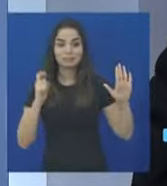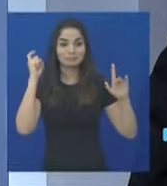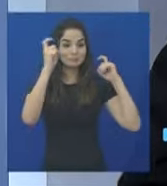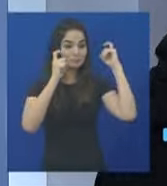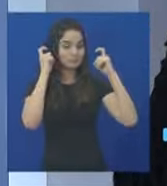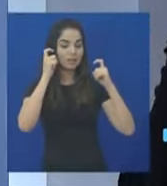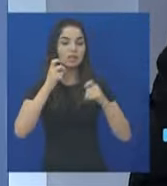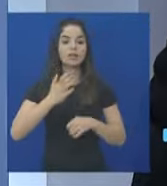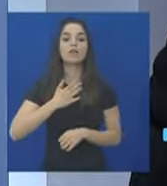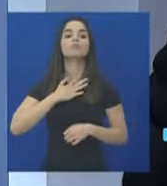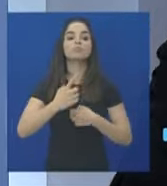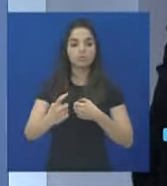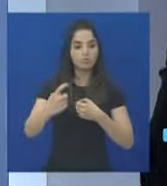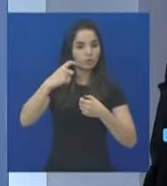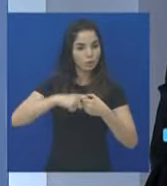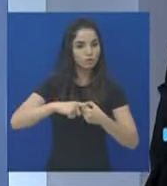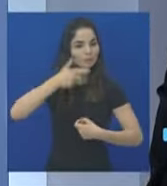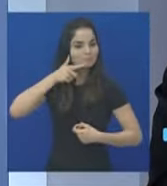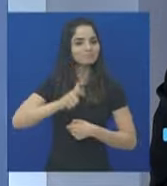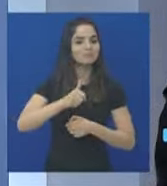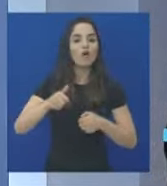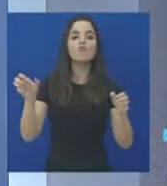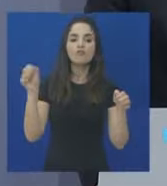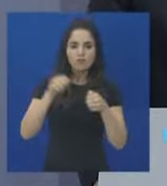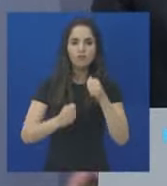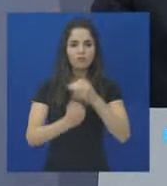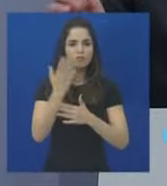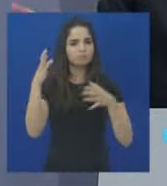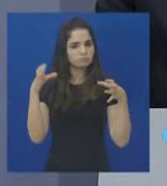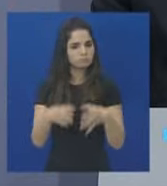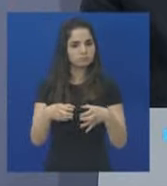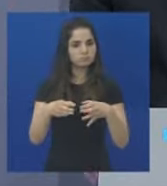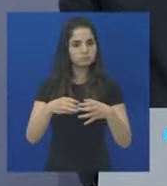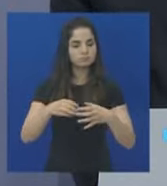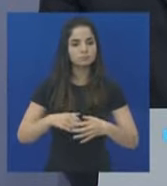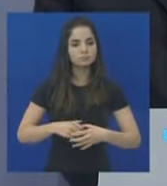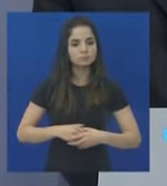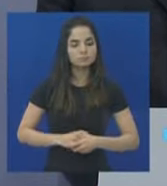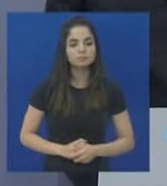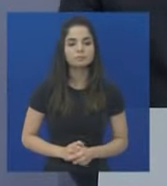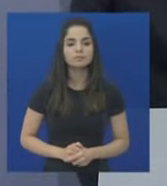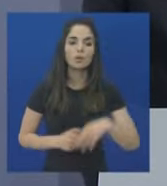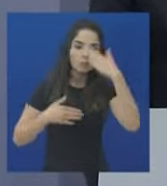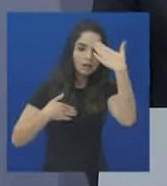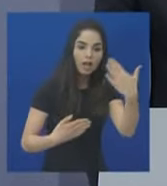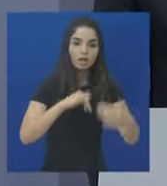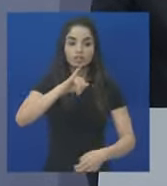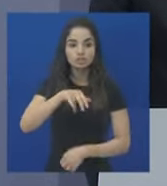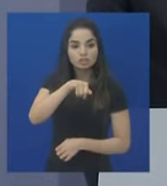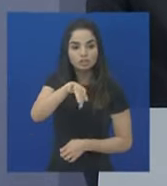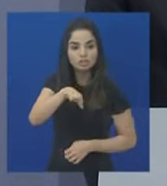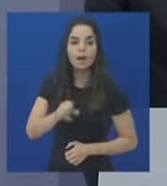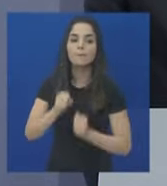a ser prefeito e o centro de convenções eu vou fazer. Acerto. Obrigado, candidato. O candidato Jânio, o senhor tem 45 segundos